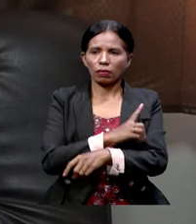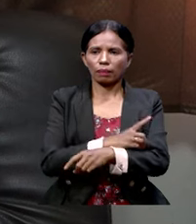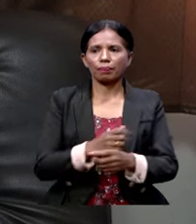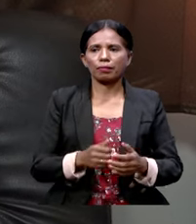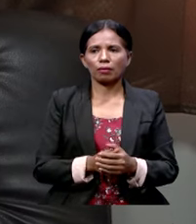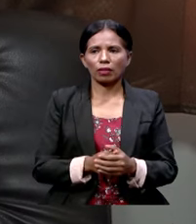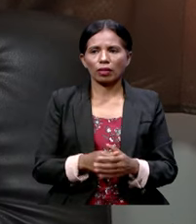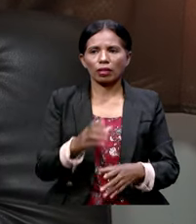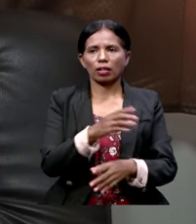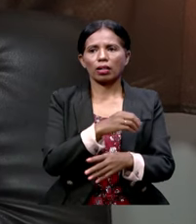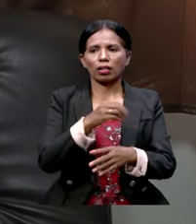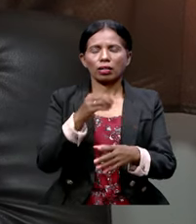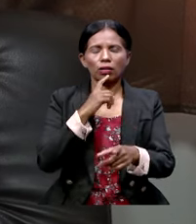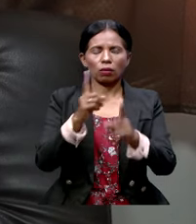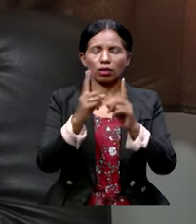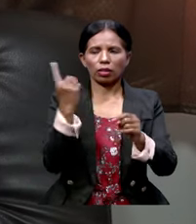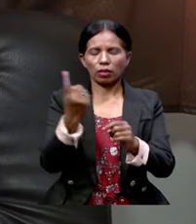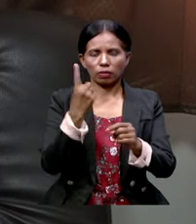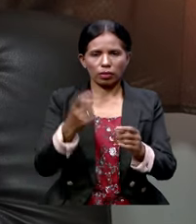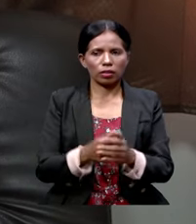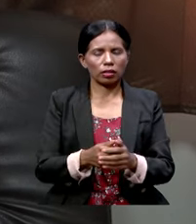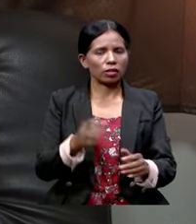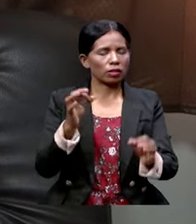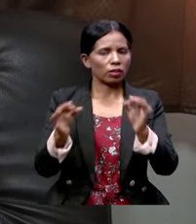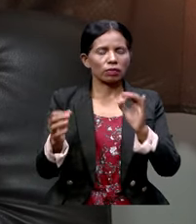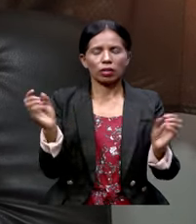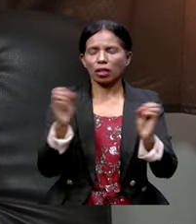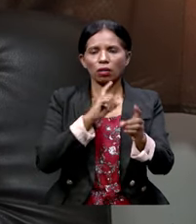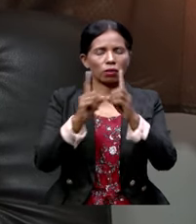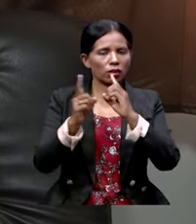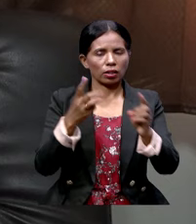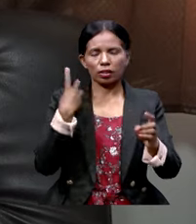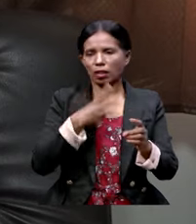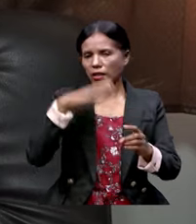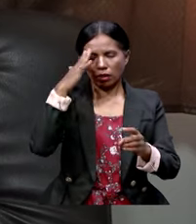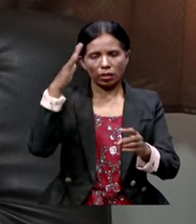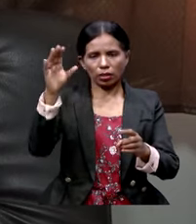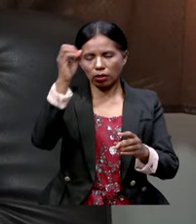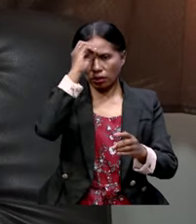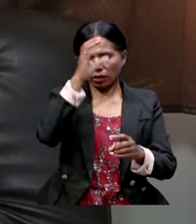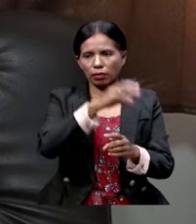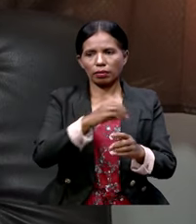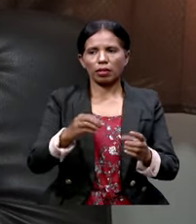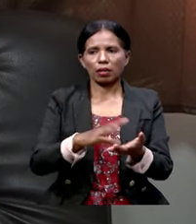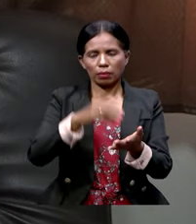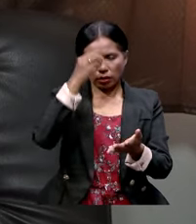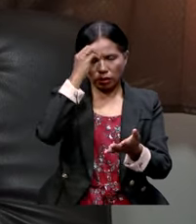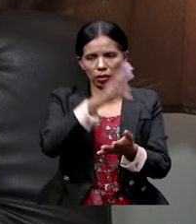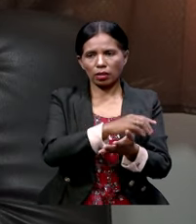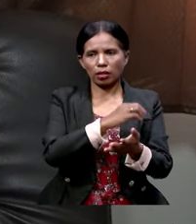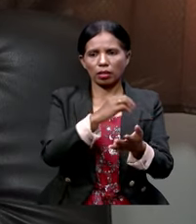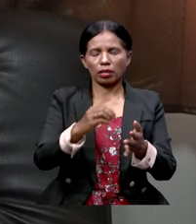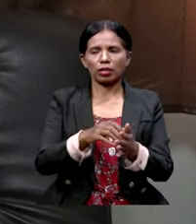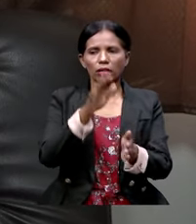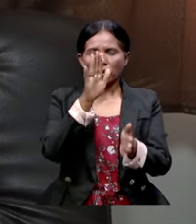neve precisa nanal ne bokang elit. Quando nanal la bokang elit significa la conversa elit. Desaprendizagem é a taxa, a